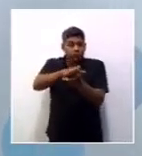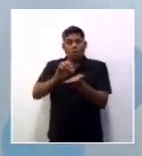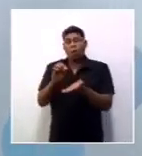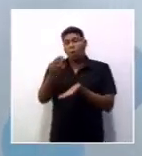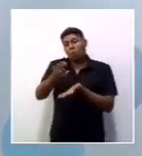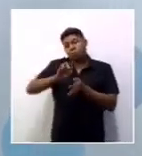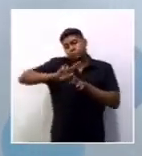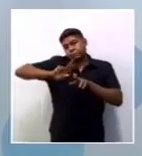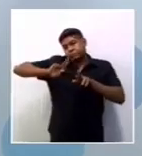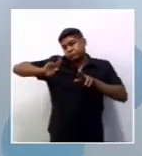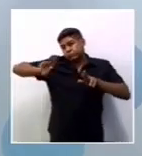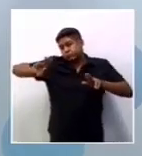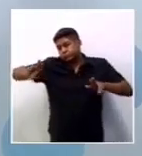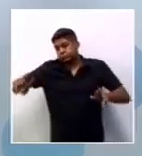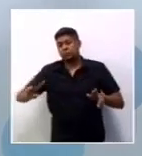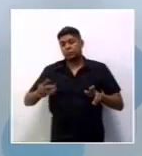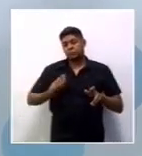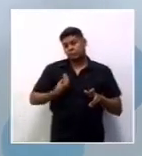diversas outras figuras